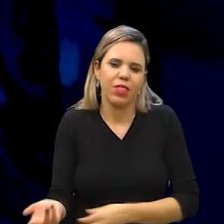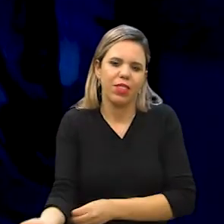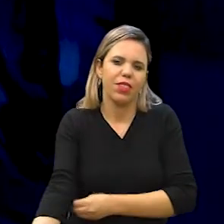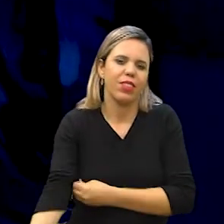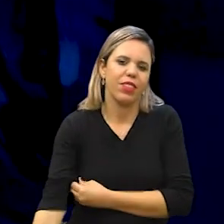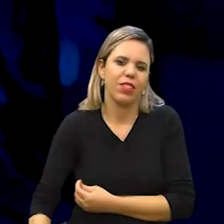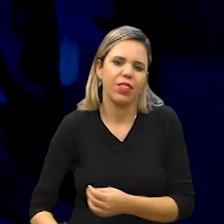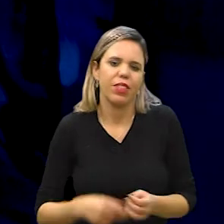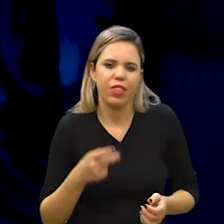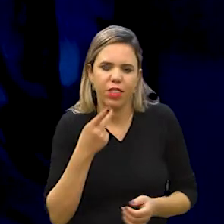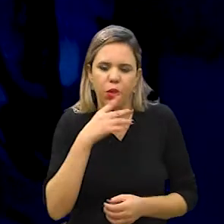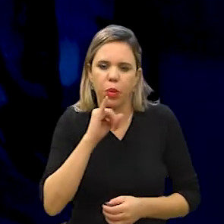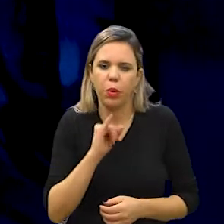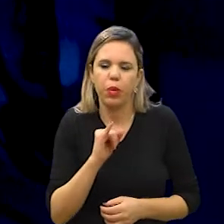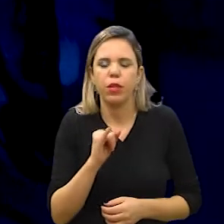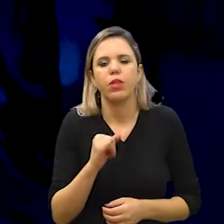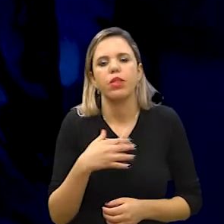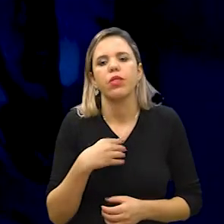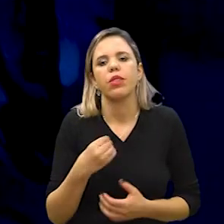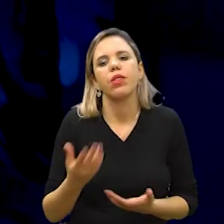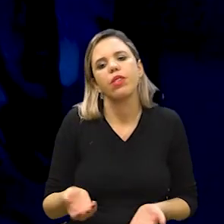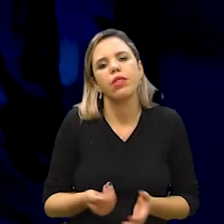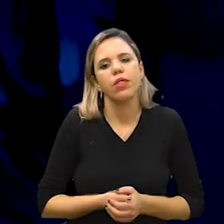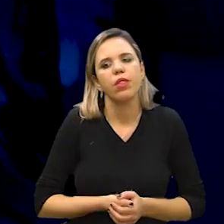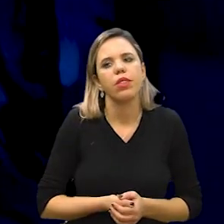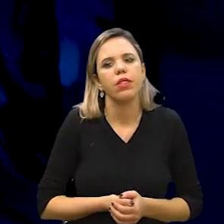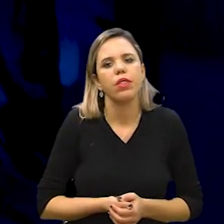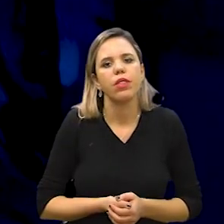mas um pai com